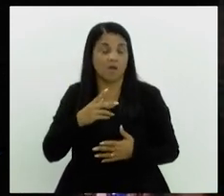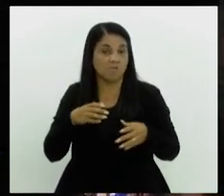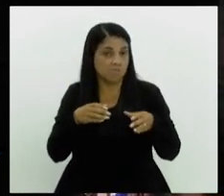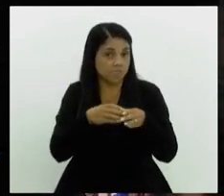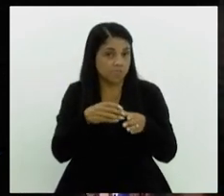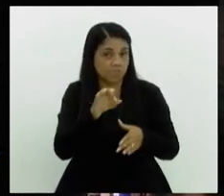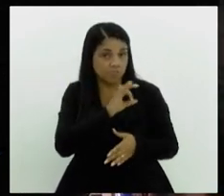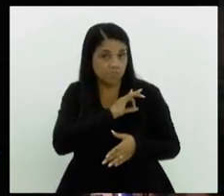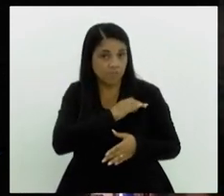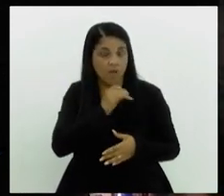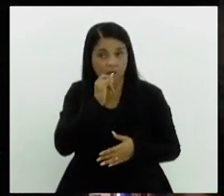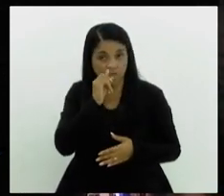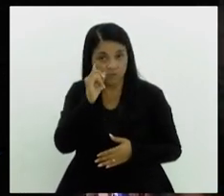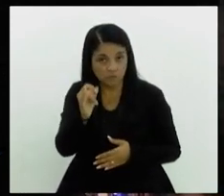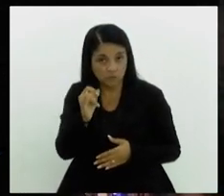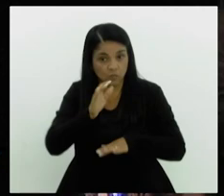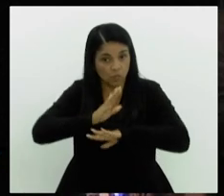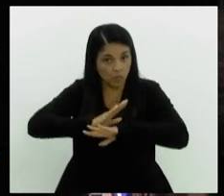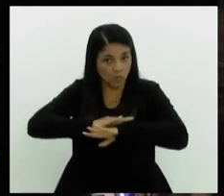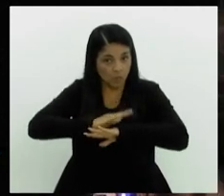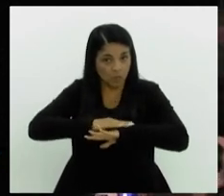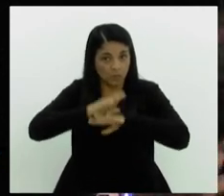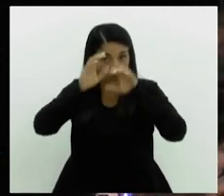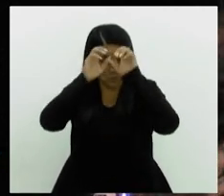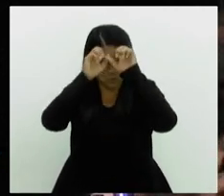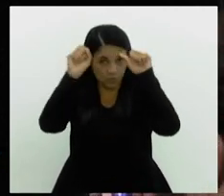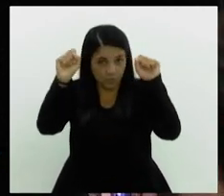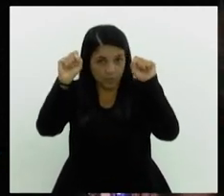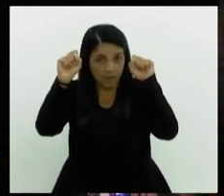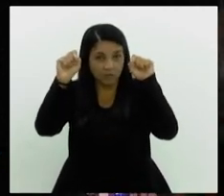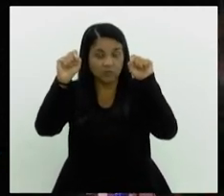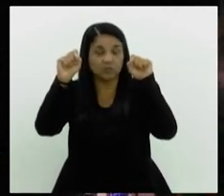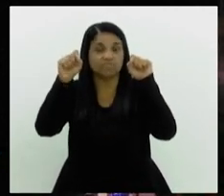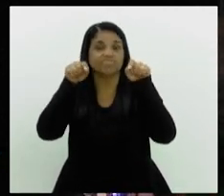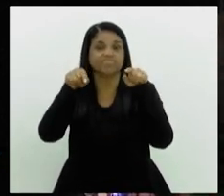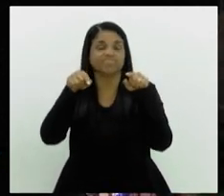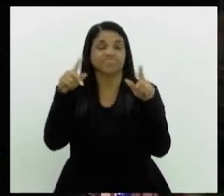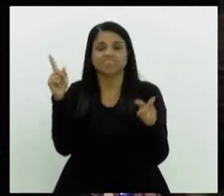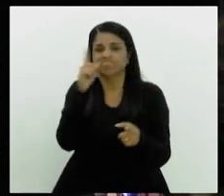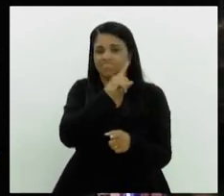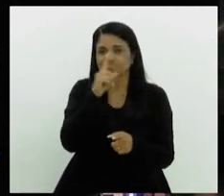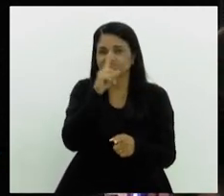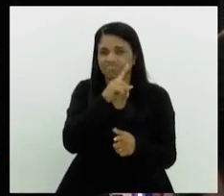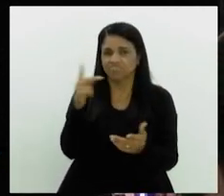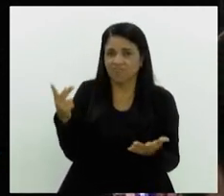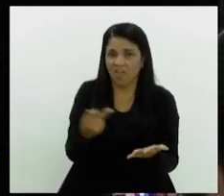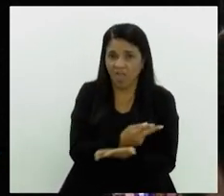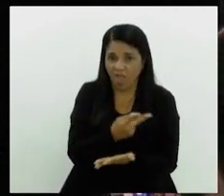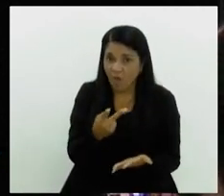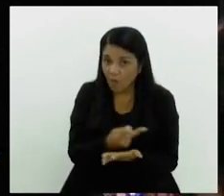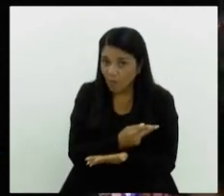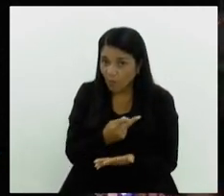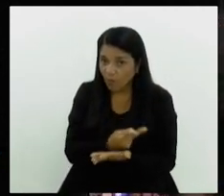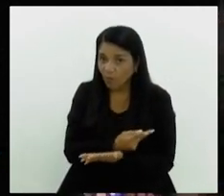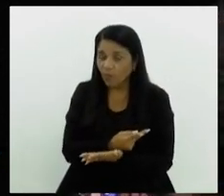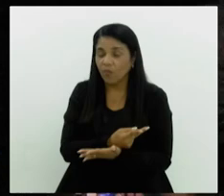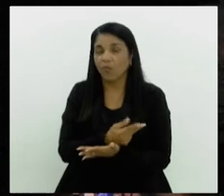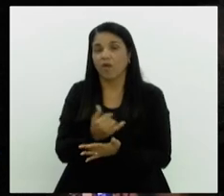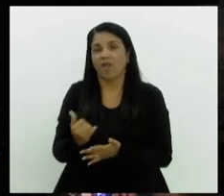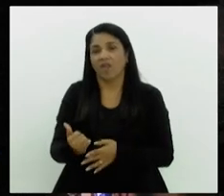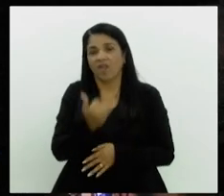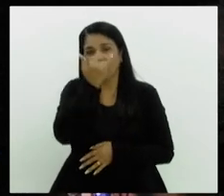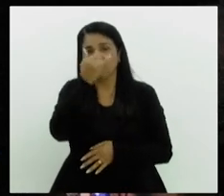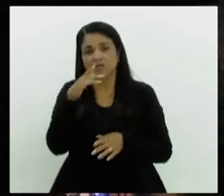naquele momento, basicamente, o Supremo estava sendo induzido ao erro, estava sendo enganado por